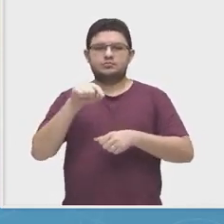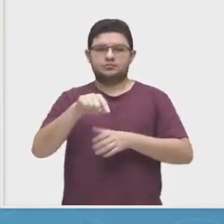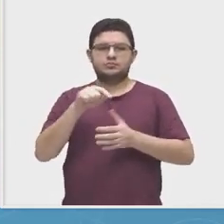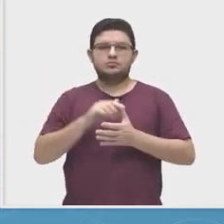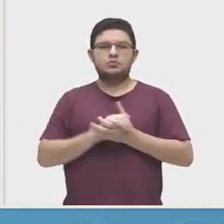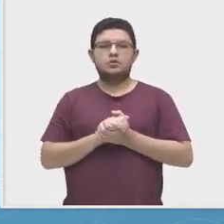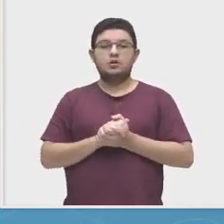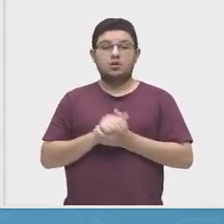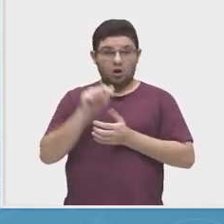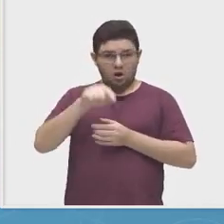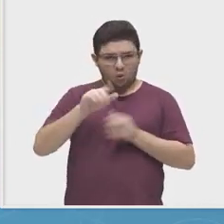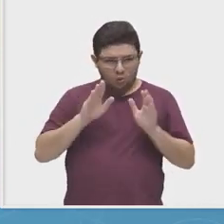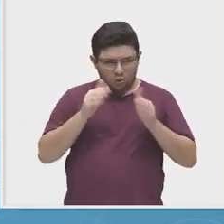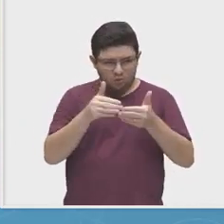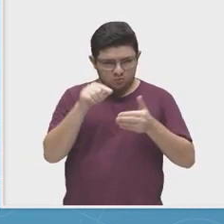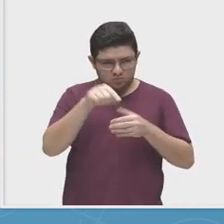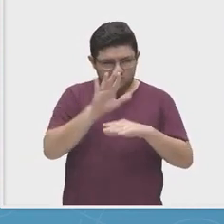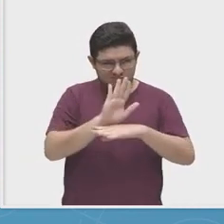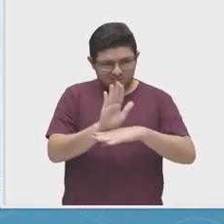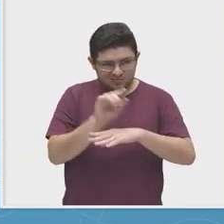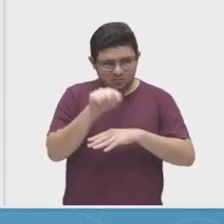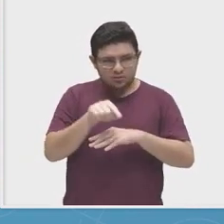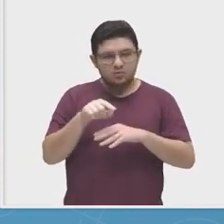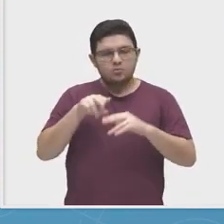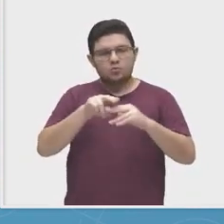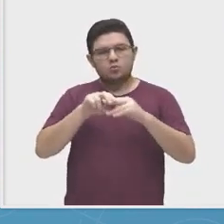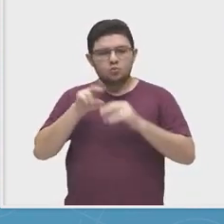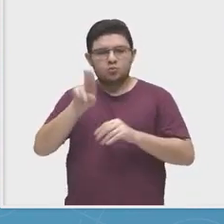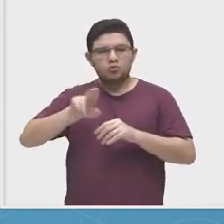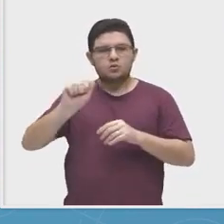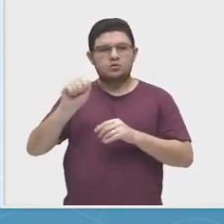the cinema entrance. Letra D.